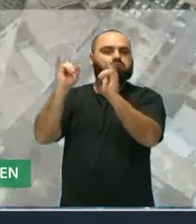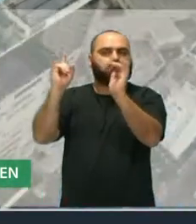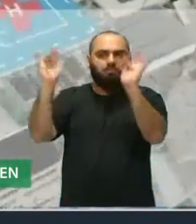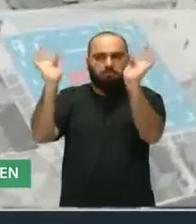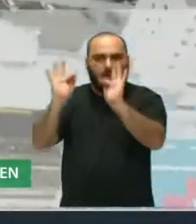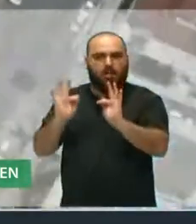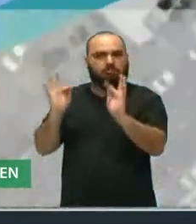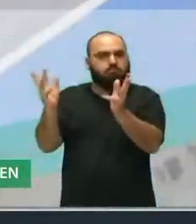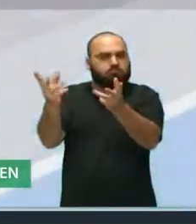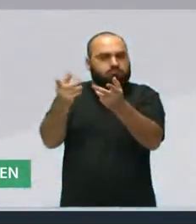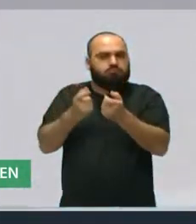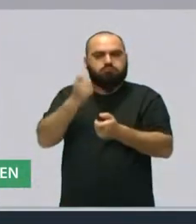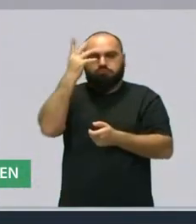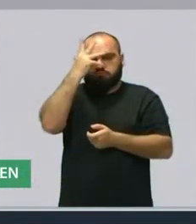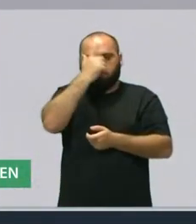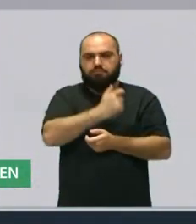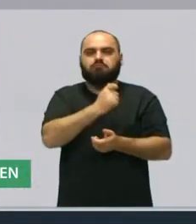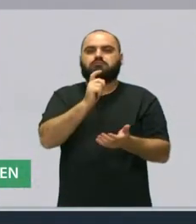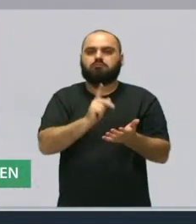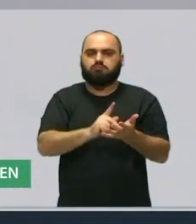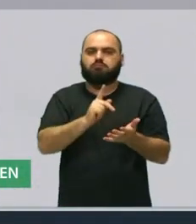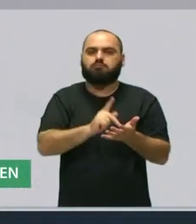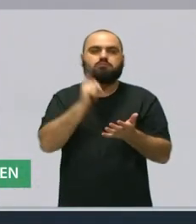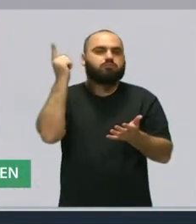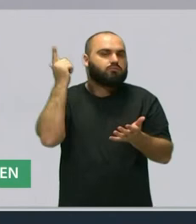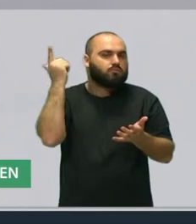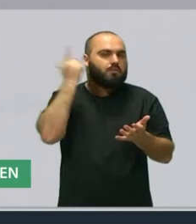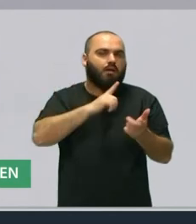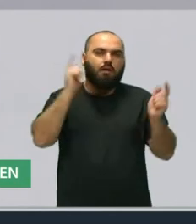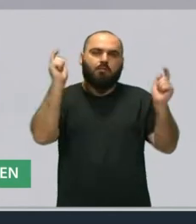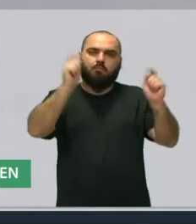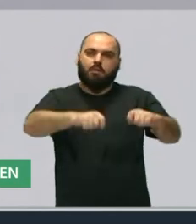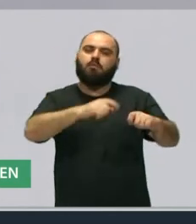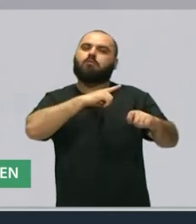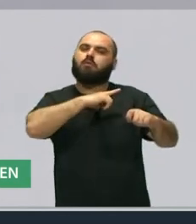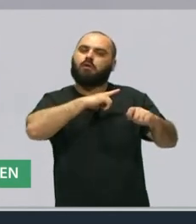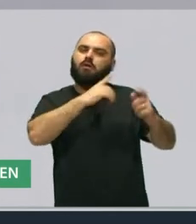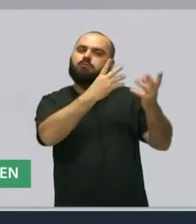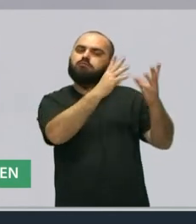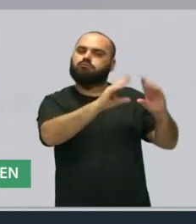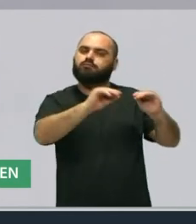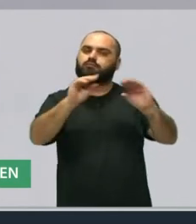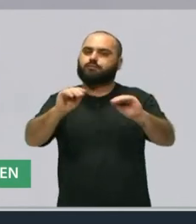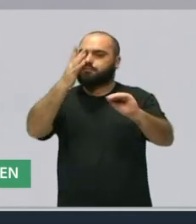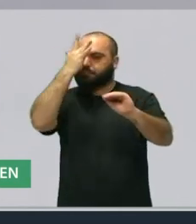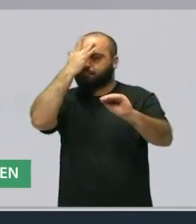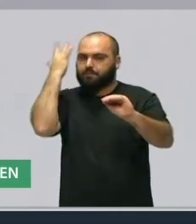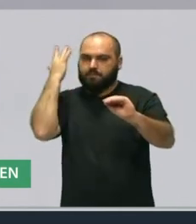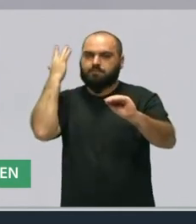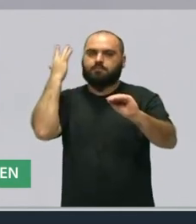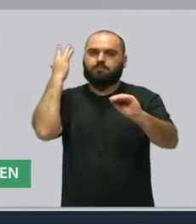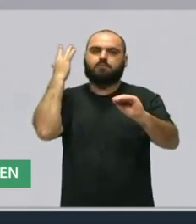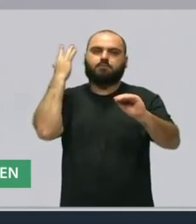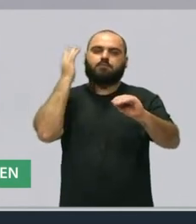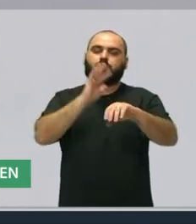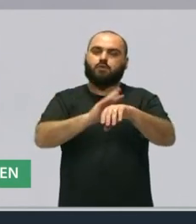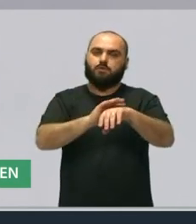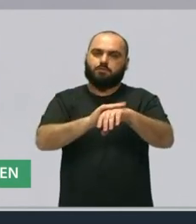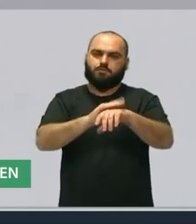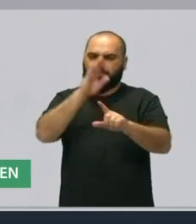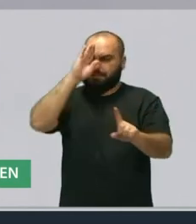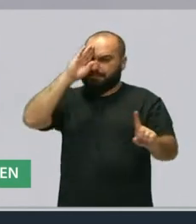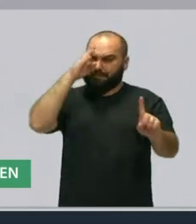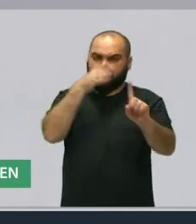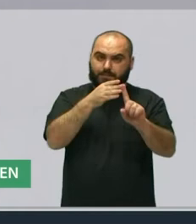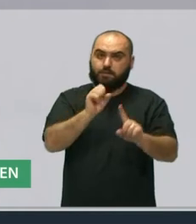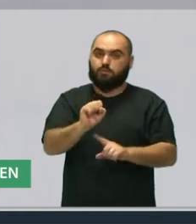aconchegante, bastante bonito, um hospital capaz de dar muito conforto ao nosso paciente, ao nosso doente, principalmente ao nosso